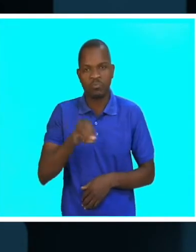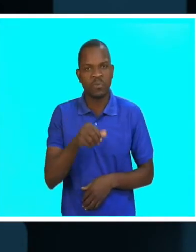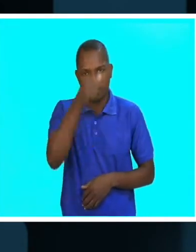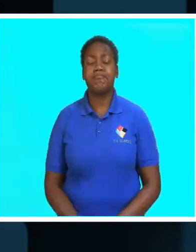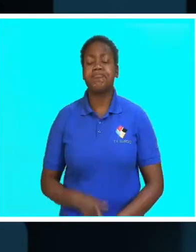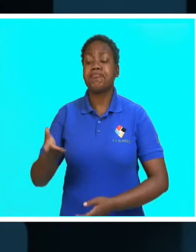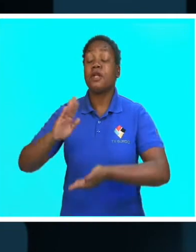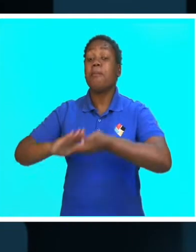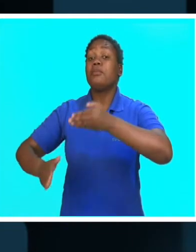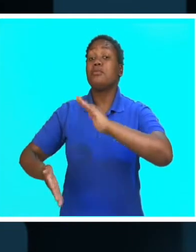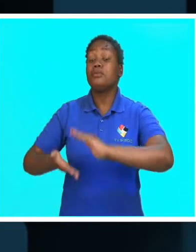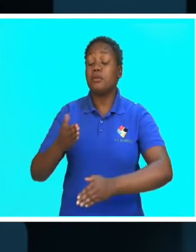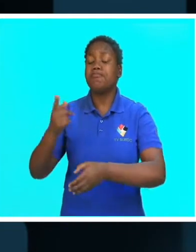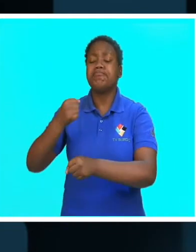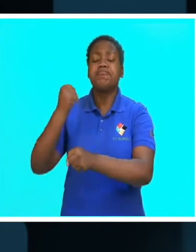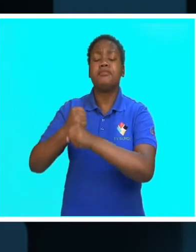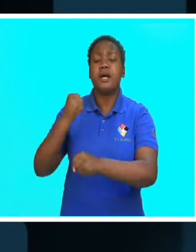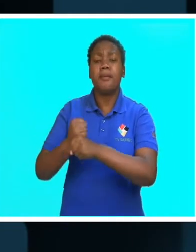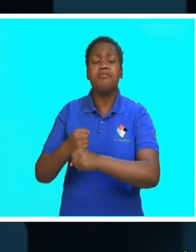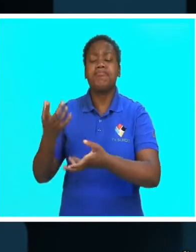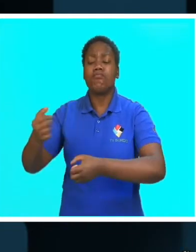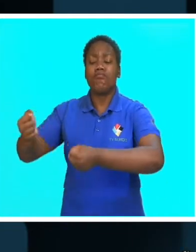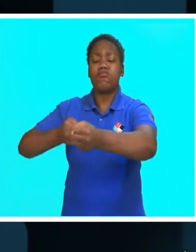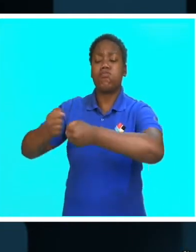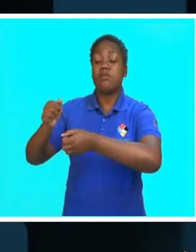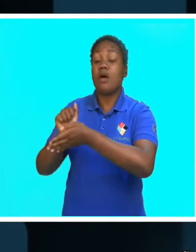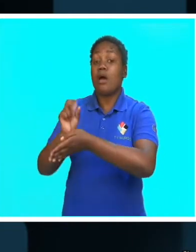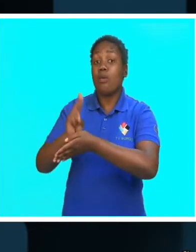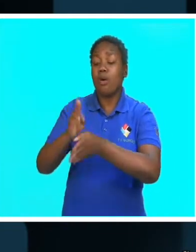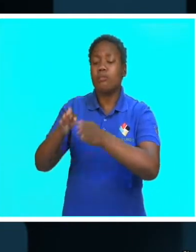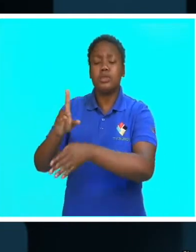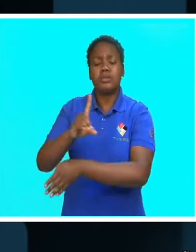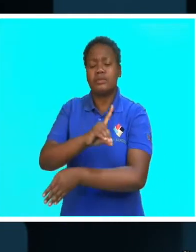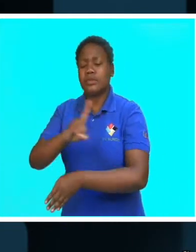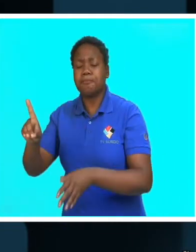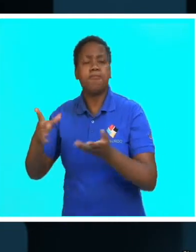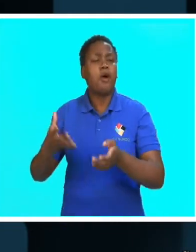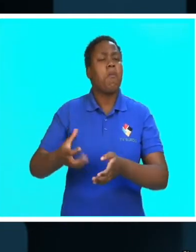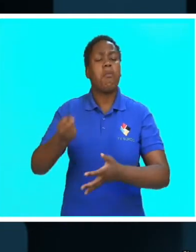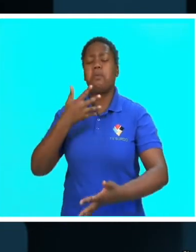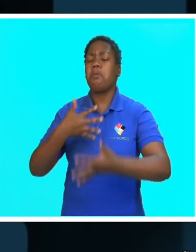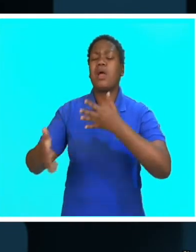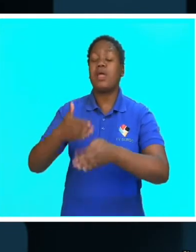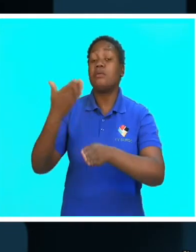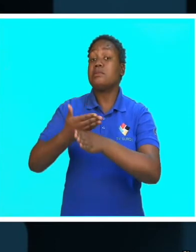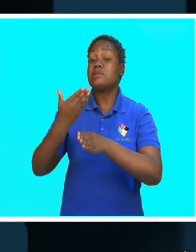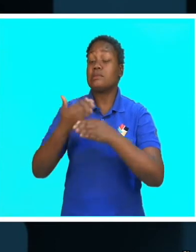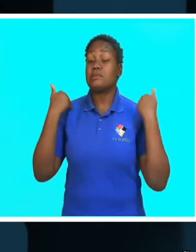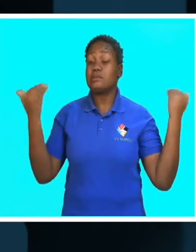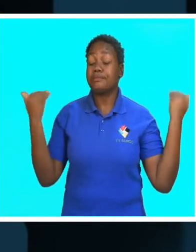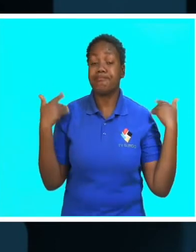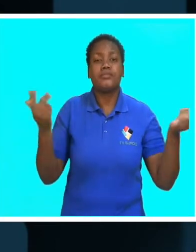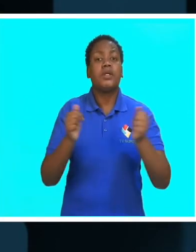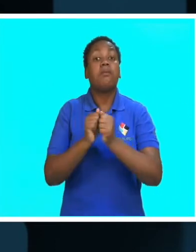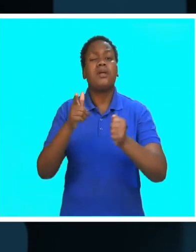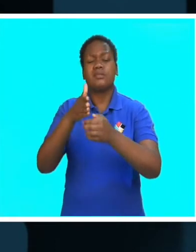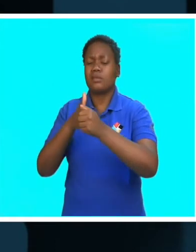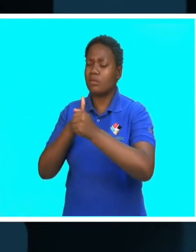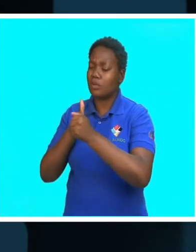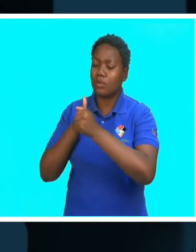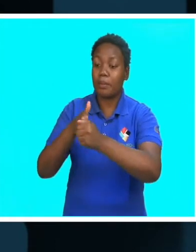estão a jogar. Os professores que trabalham com estes alunos afirmam que eles podem ser enquadrados em qualquer modalidade, desde